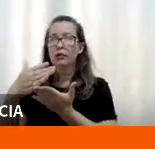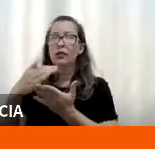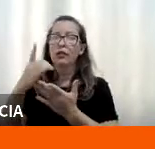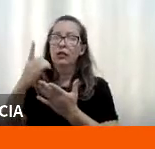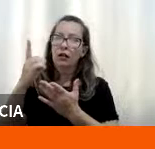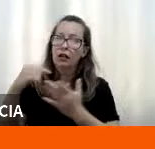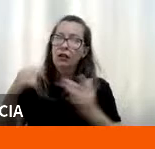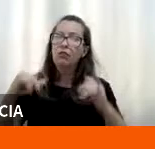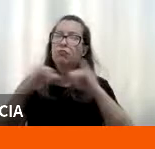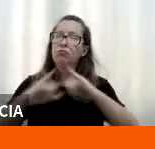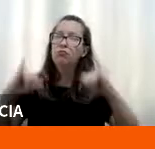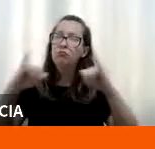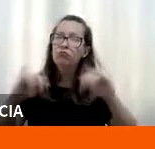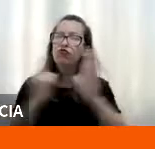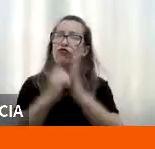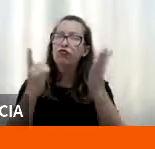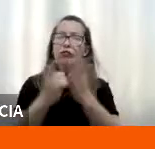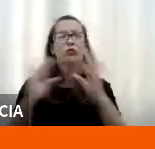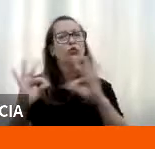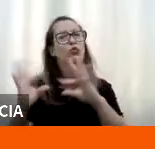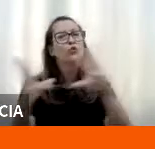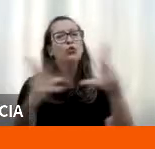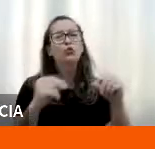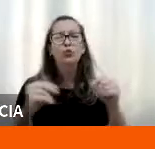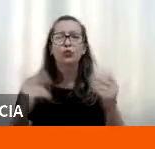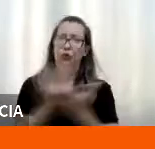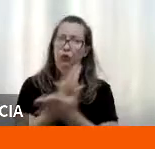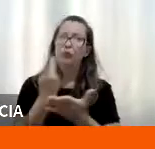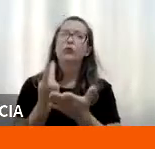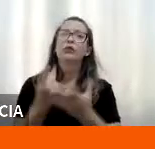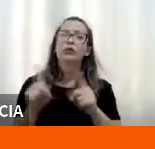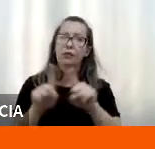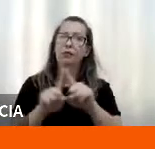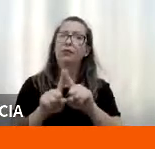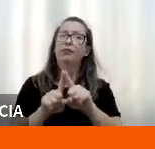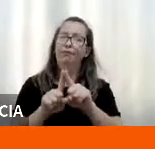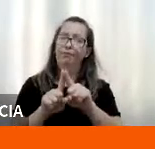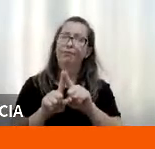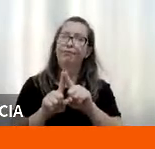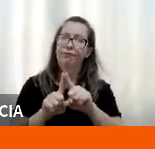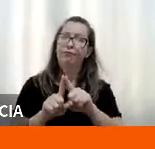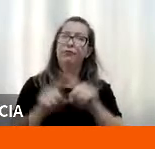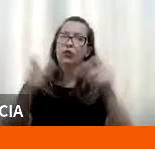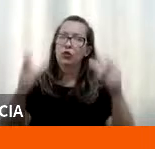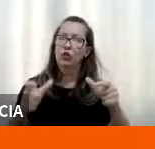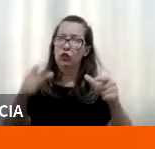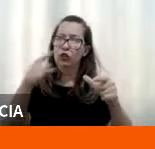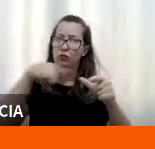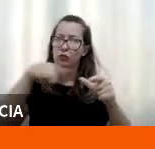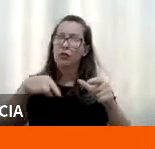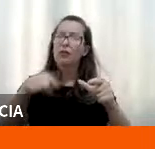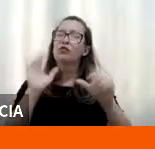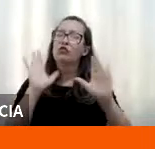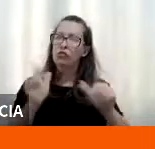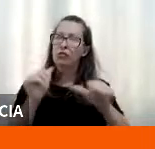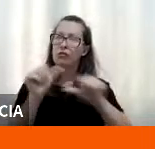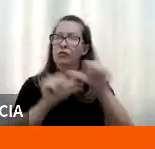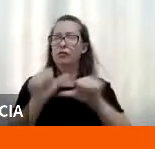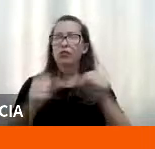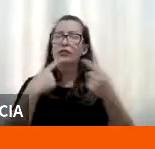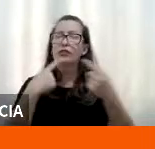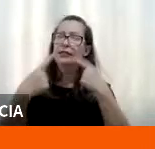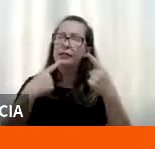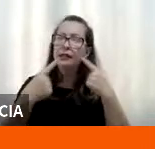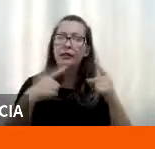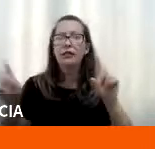abordagem jornalística de tudo o que estava acontecendo e o espaço foi transformado num espaço de grande debate das